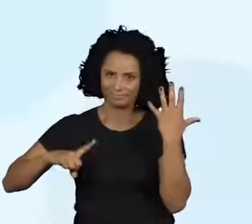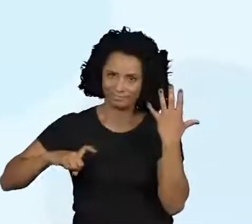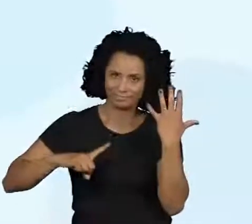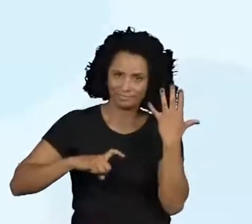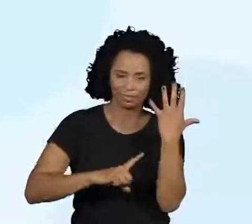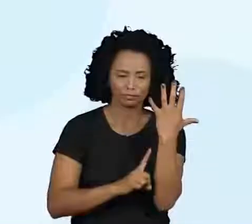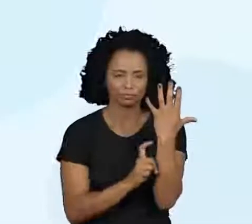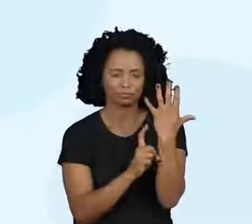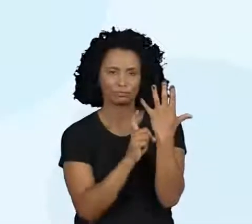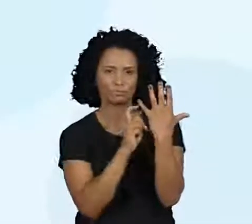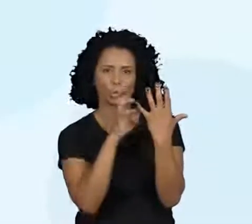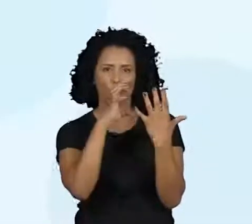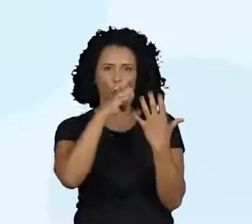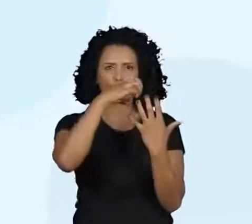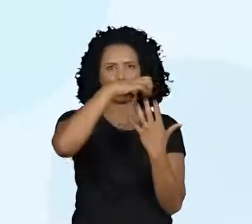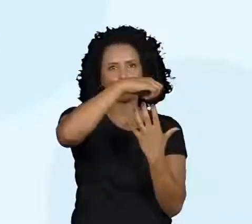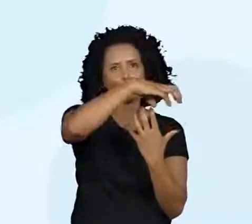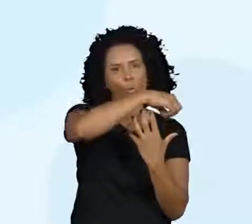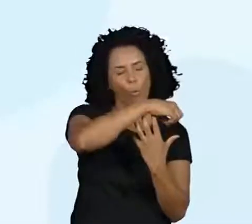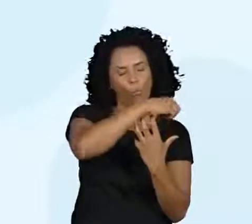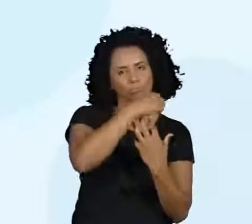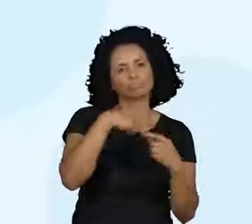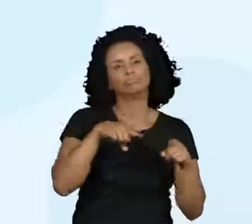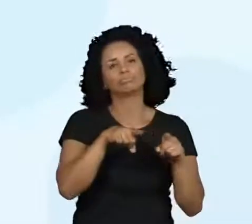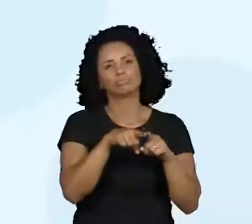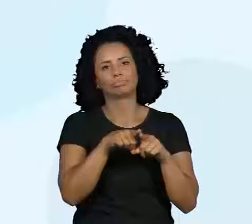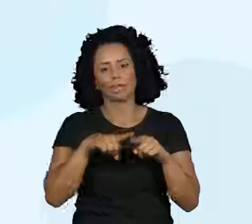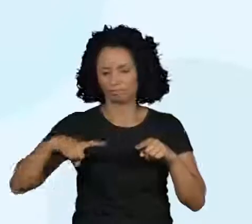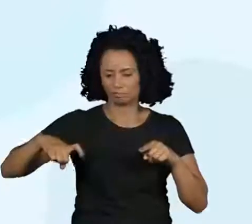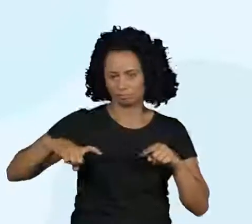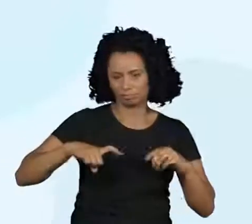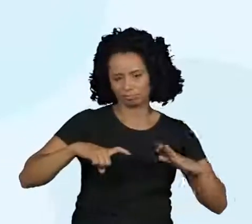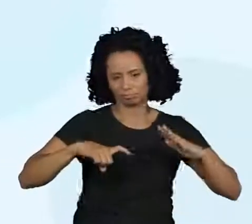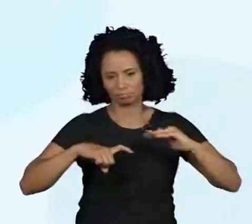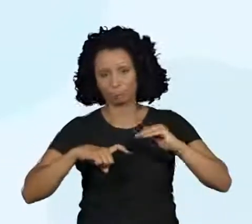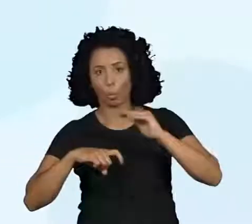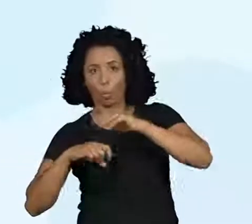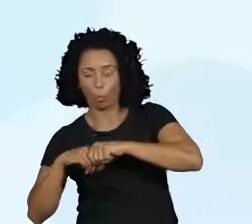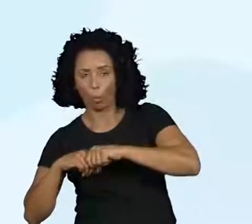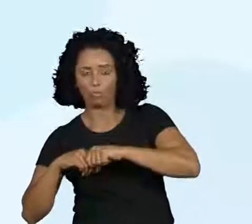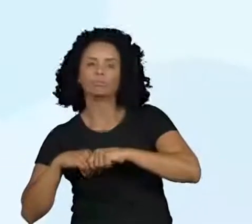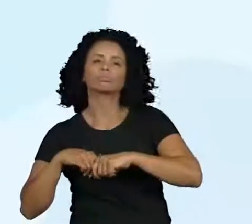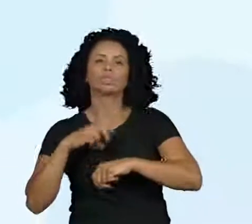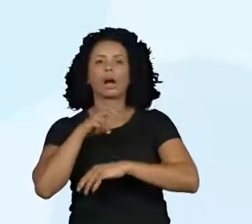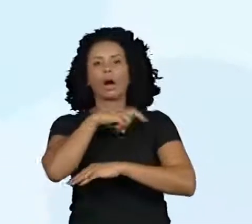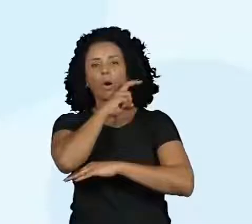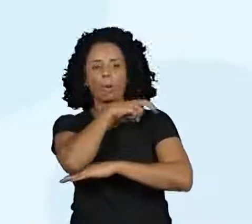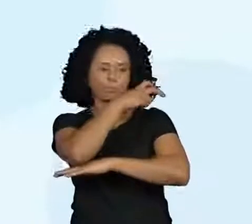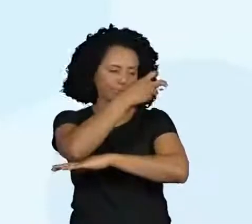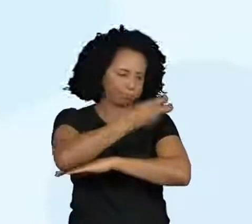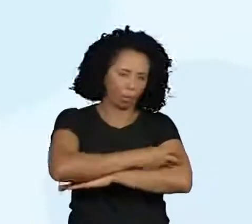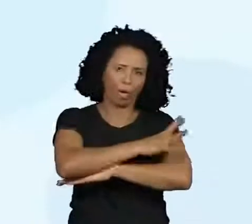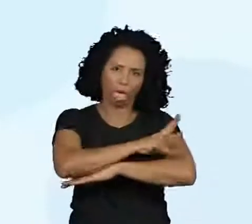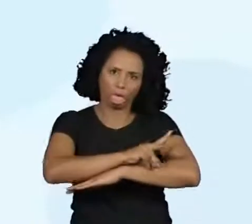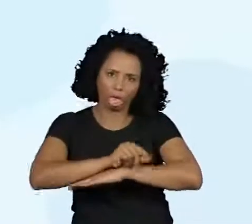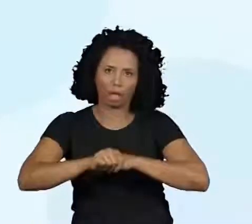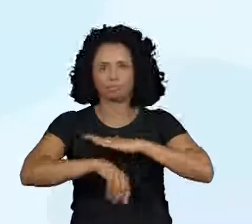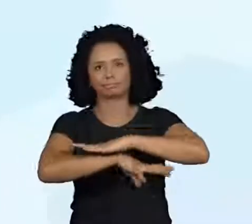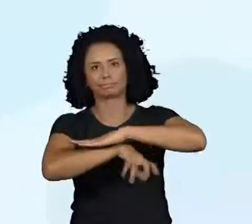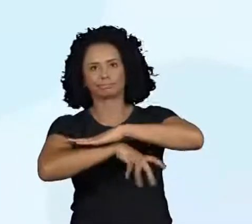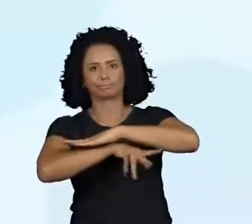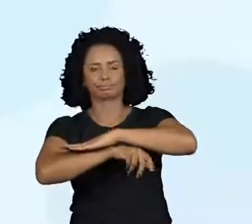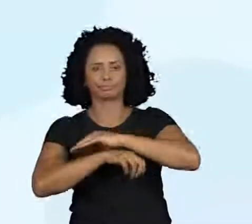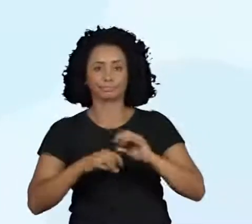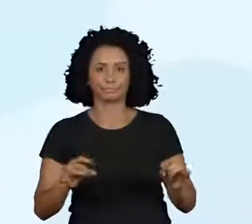os consumidores e o decompositor. E aí a gente faz o ciclo da vida, o ciclo